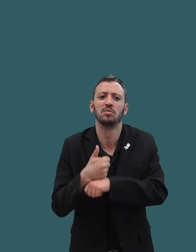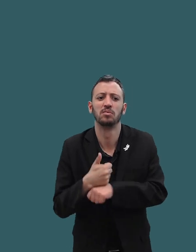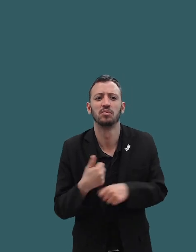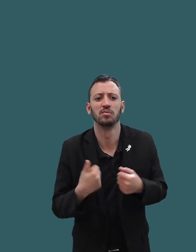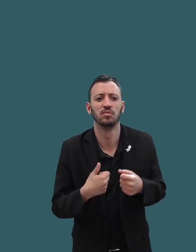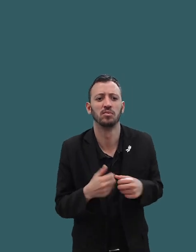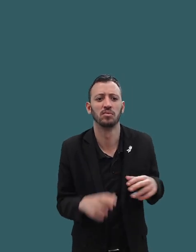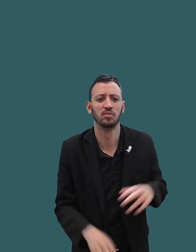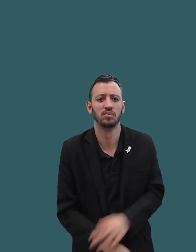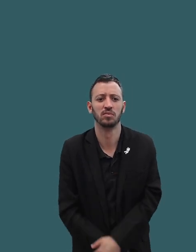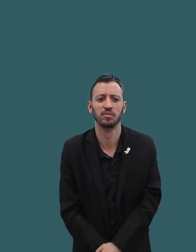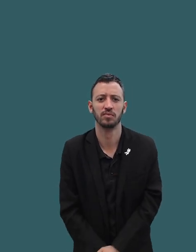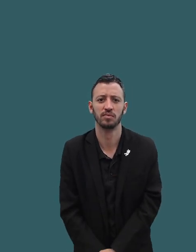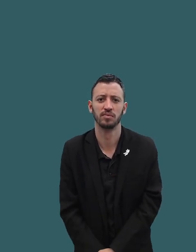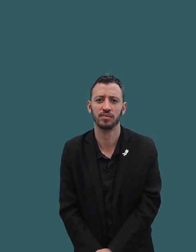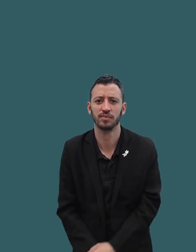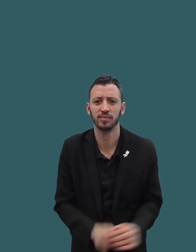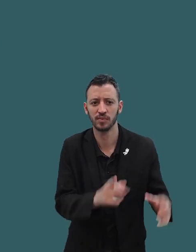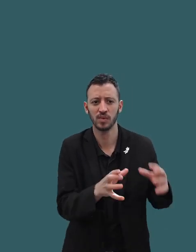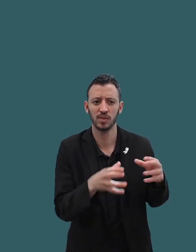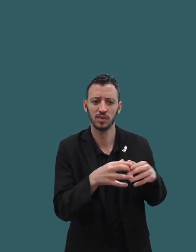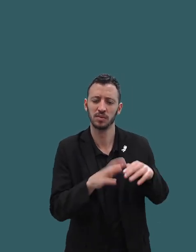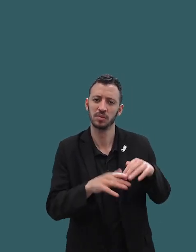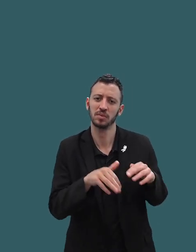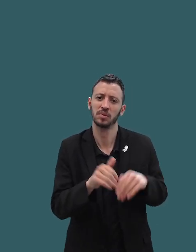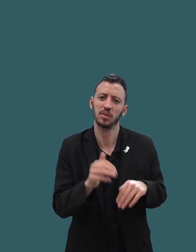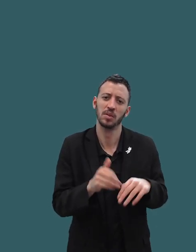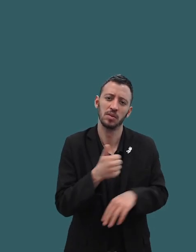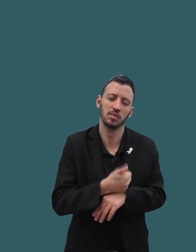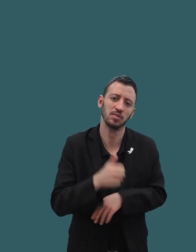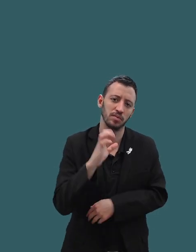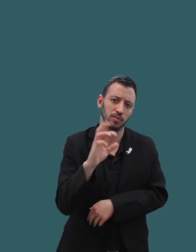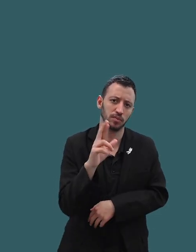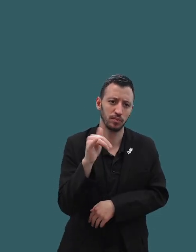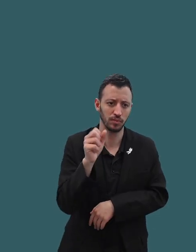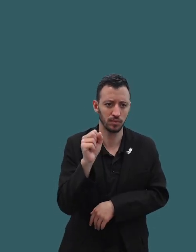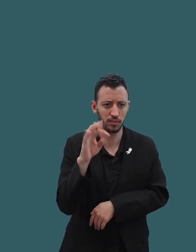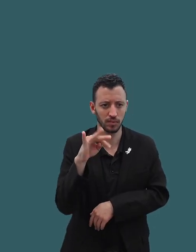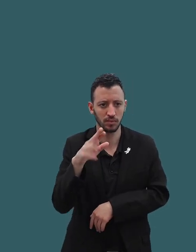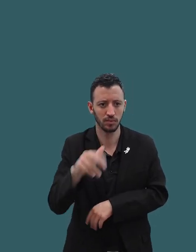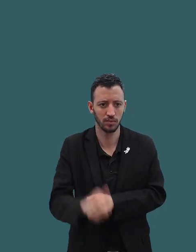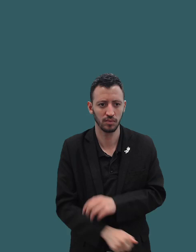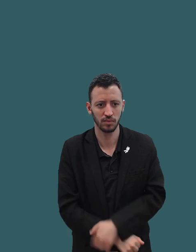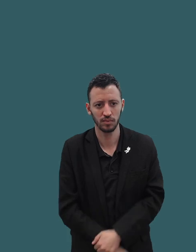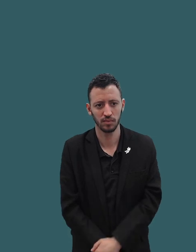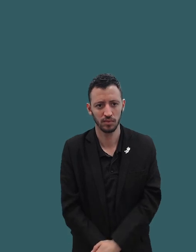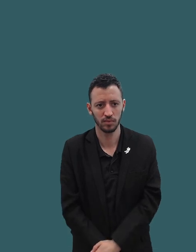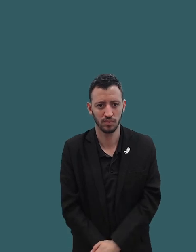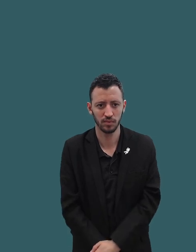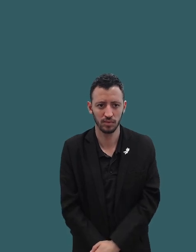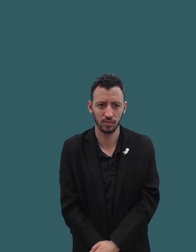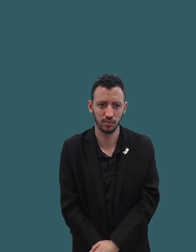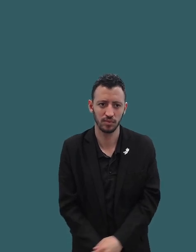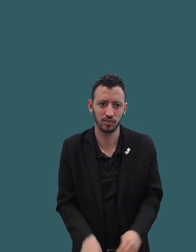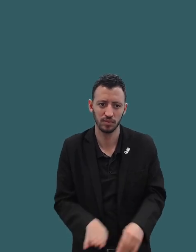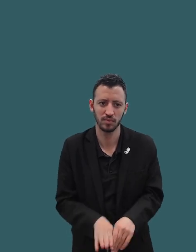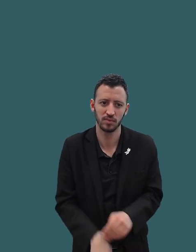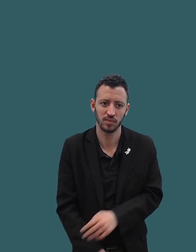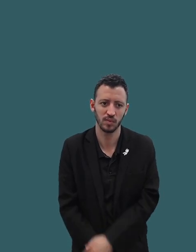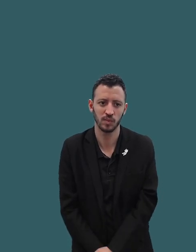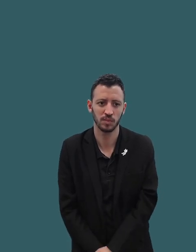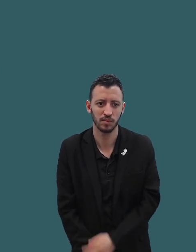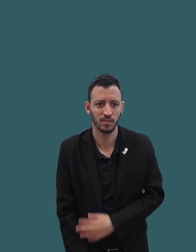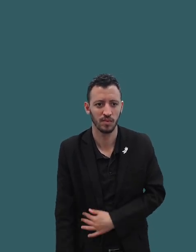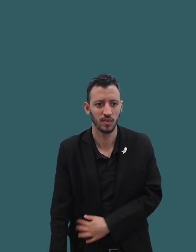aqui da Cristina. Vê quando eu quero botar uma Ana na Cristina. Aqui a outra Ana é que é a Cristina, é